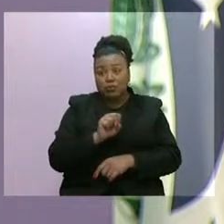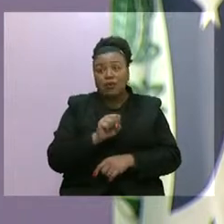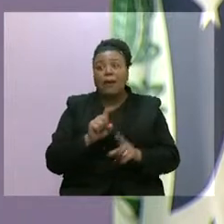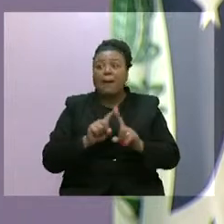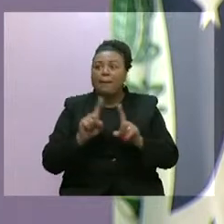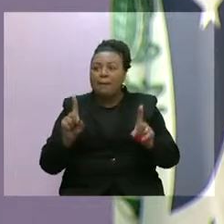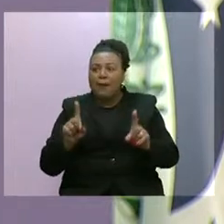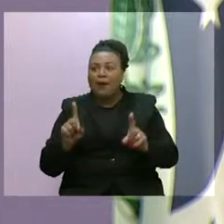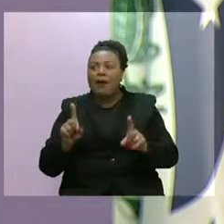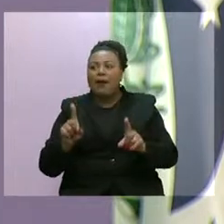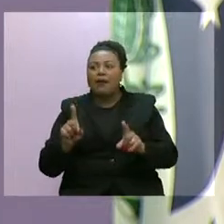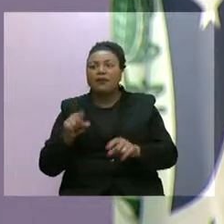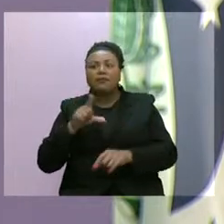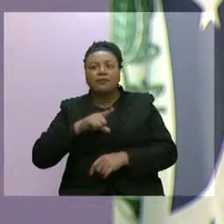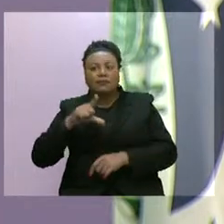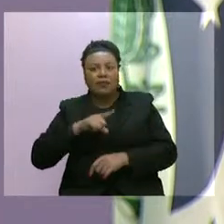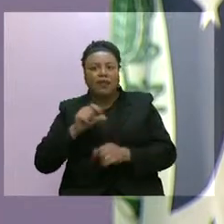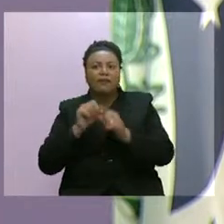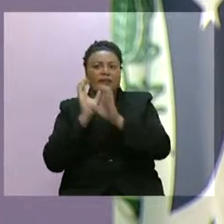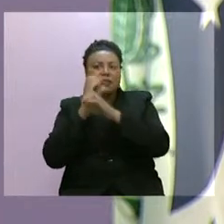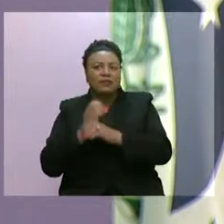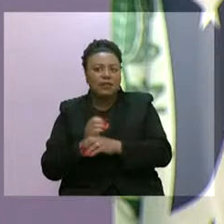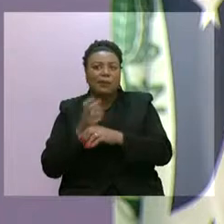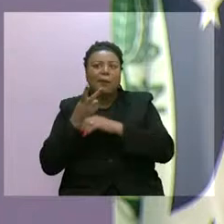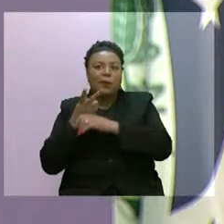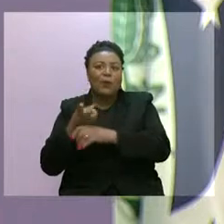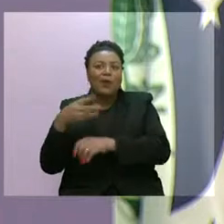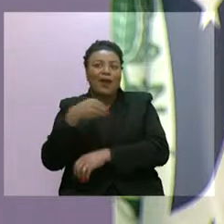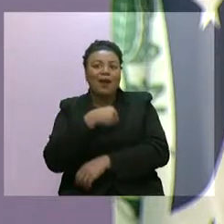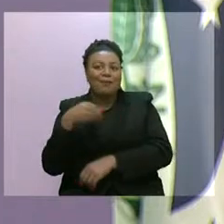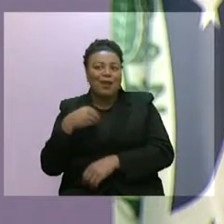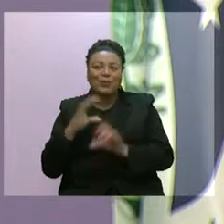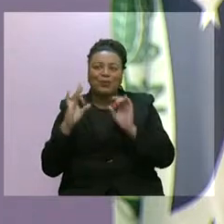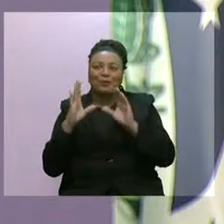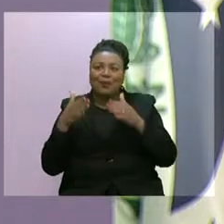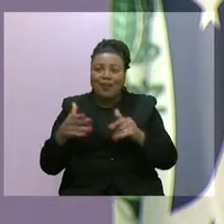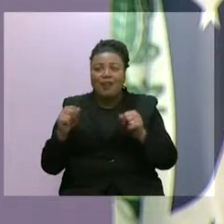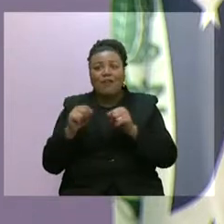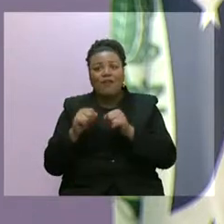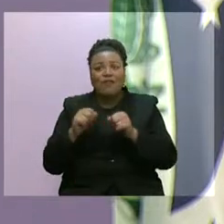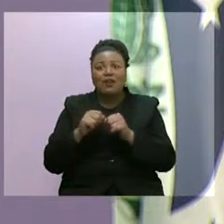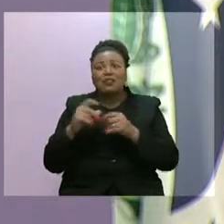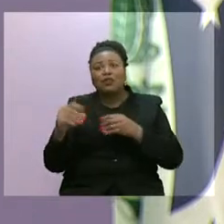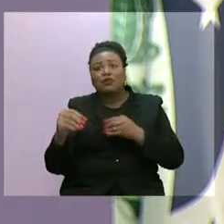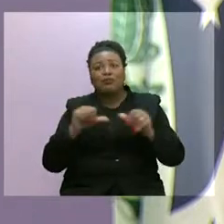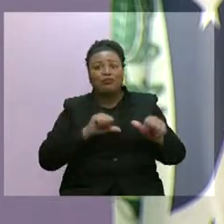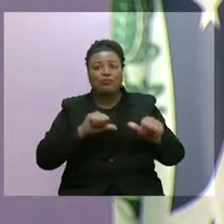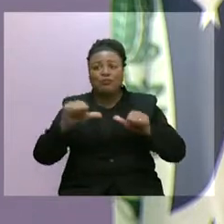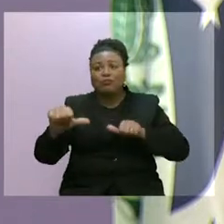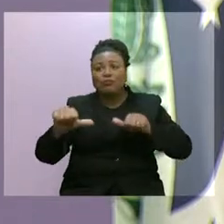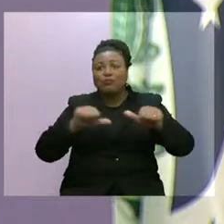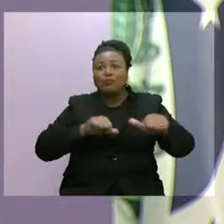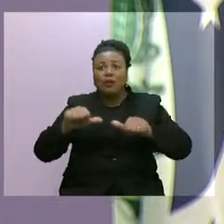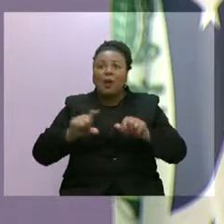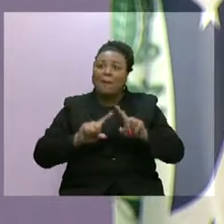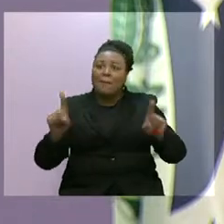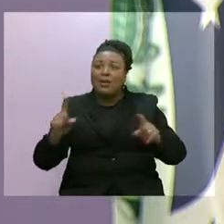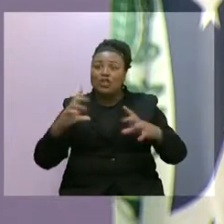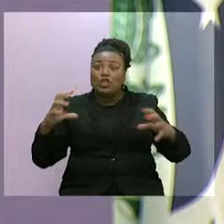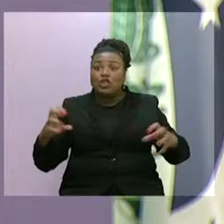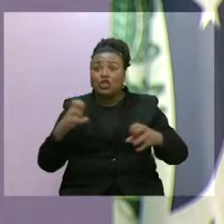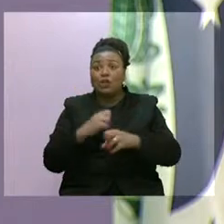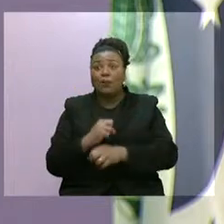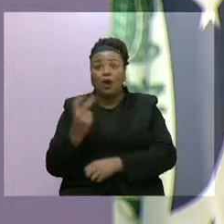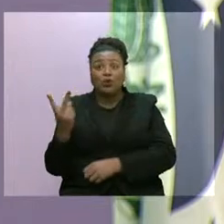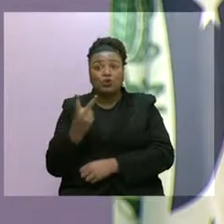mas conseguem custear um exame, procurar um especialista, e aí vão fazendo isso de forma mesclada. Mas, se a gente somar os